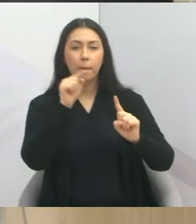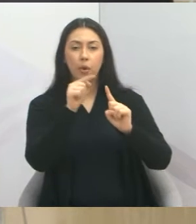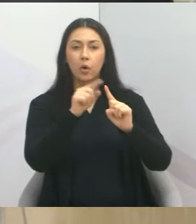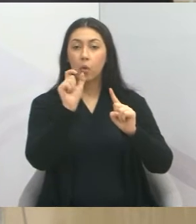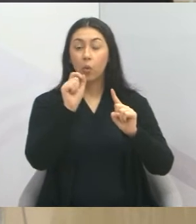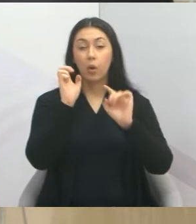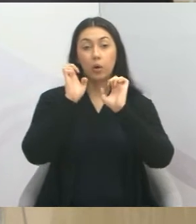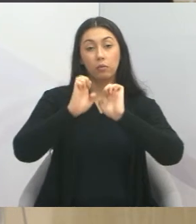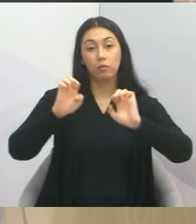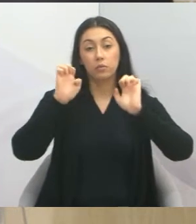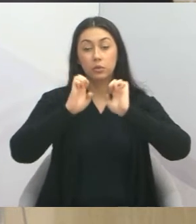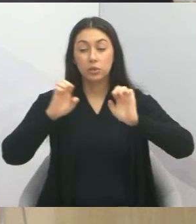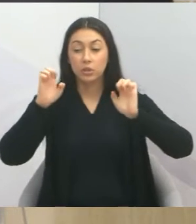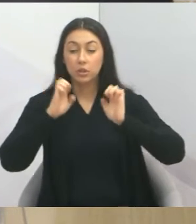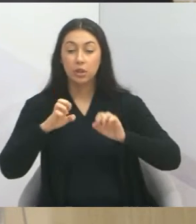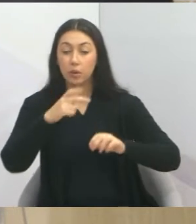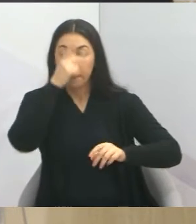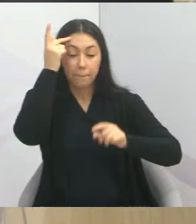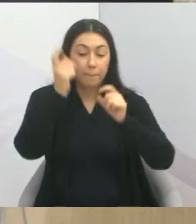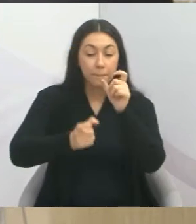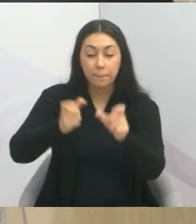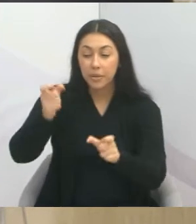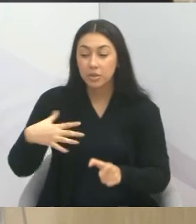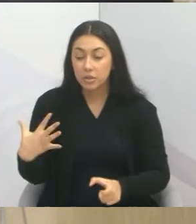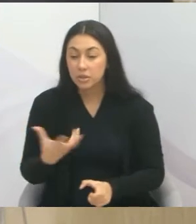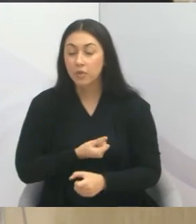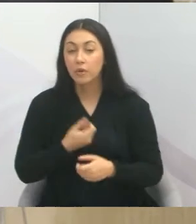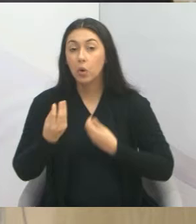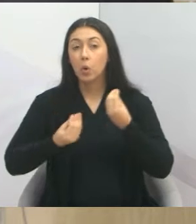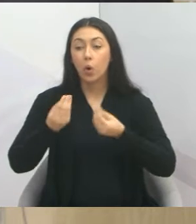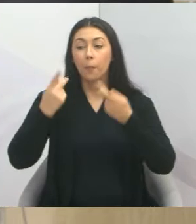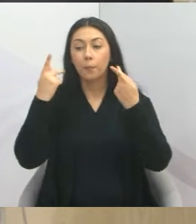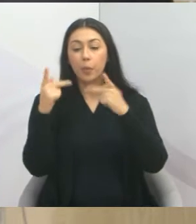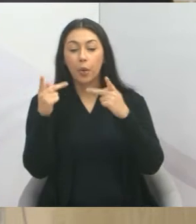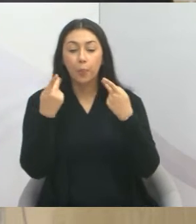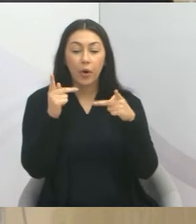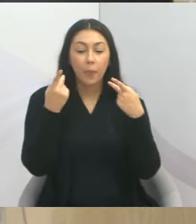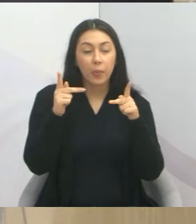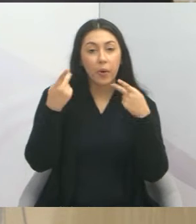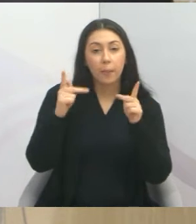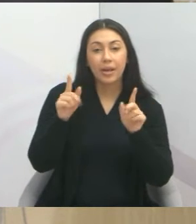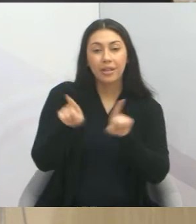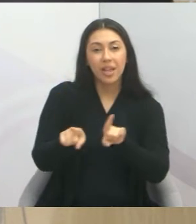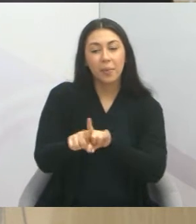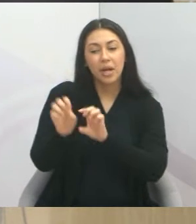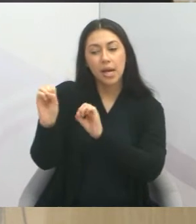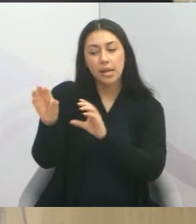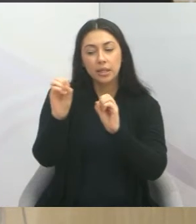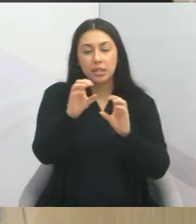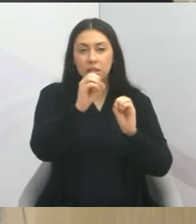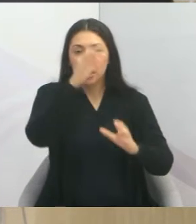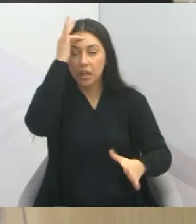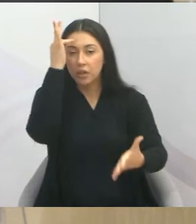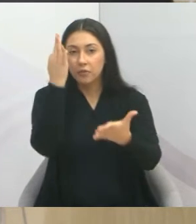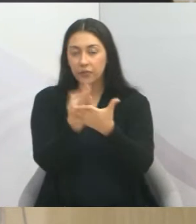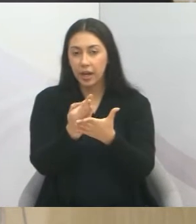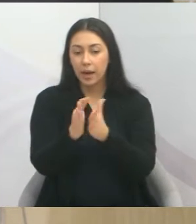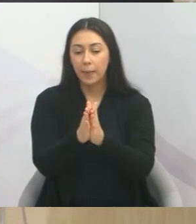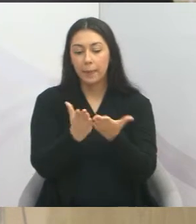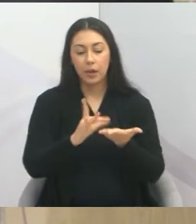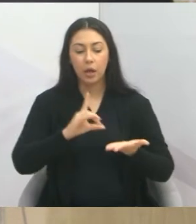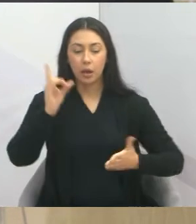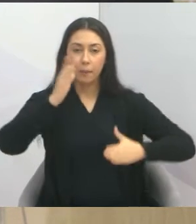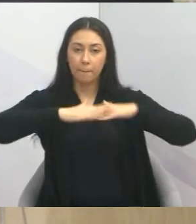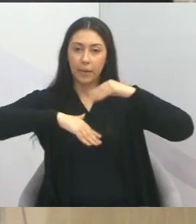a evangelização das pessoas resgatando vida através da pregação e levando a todos a fé EA prática da palavra de Deus